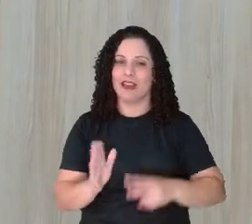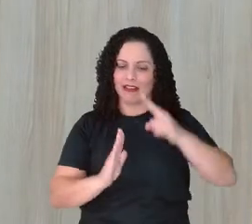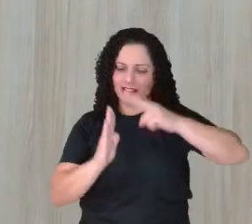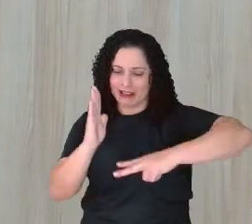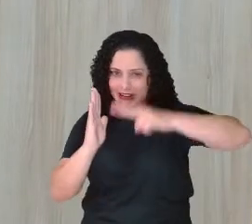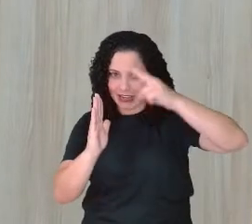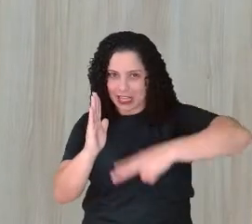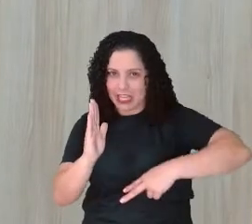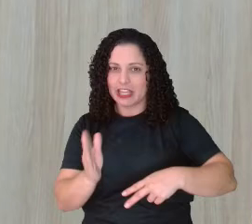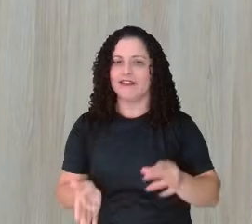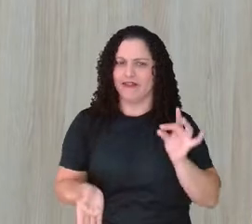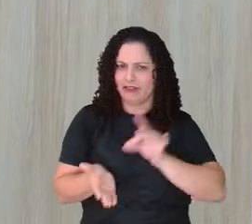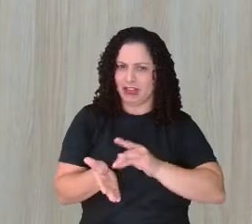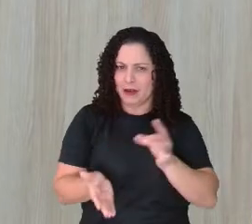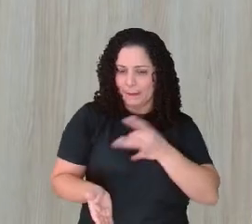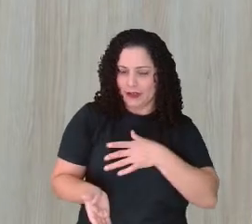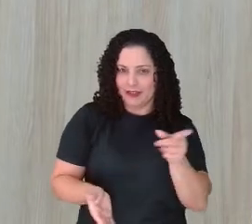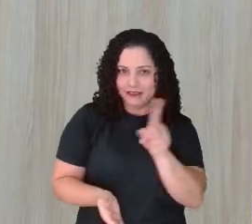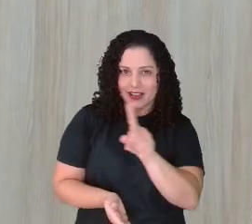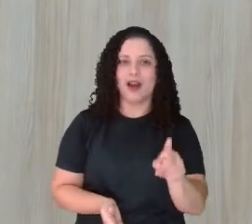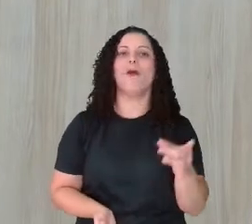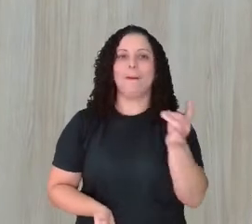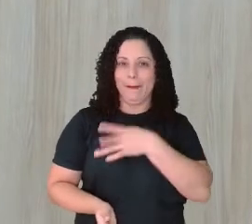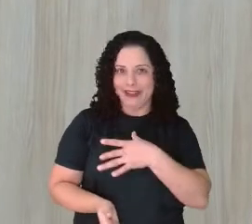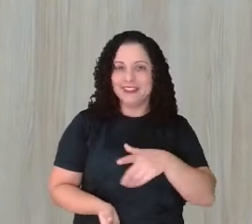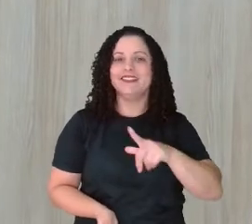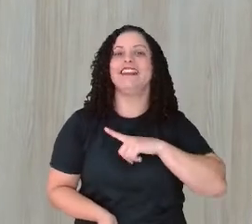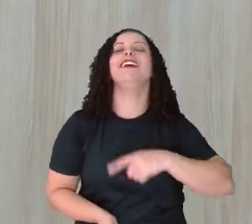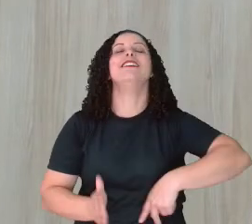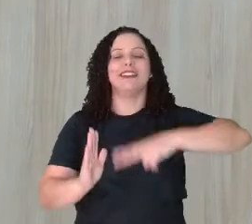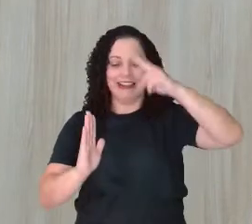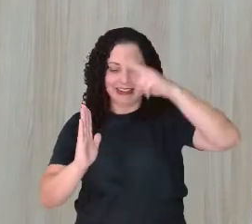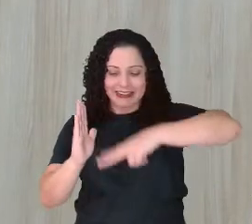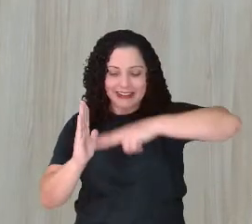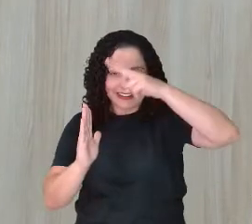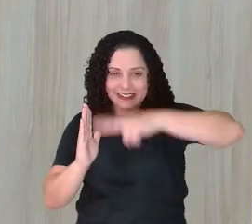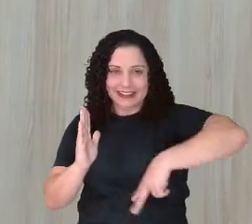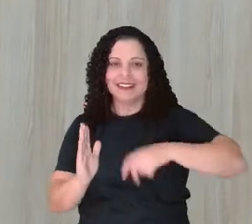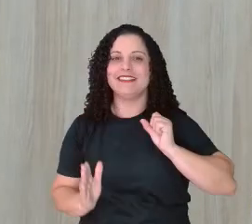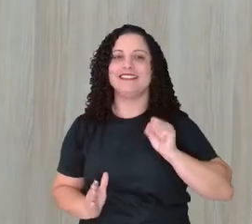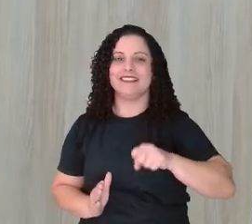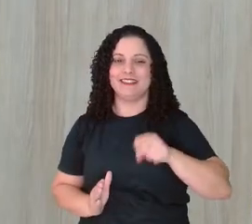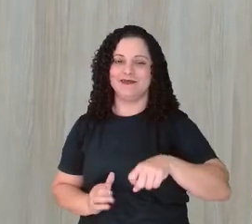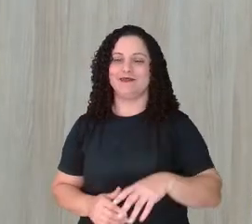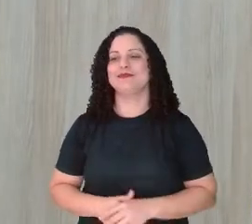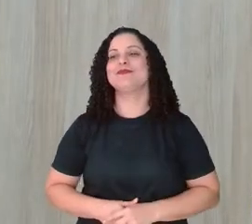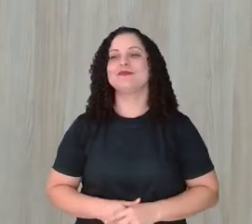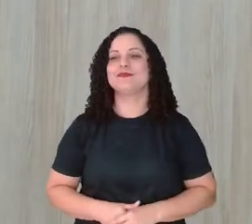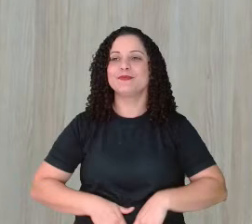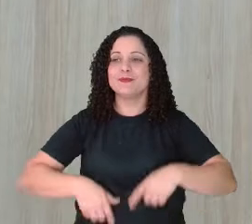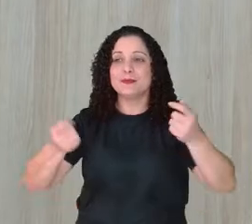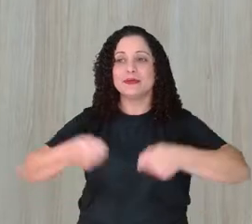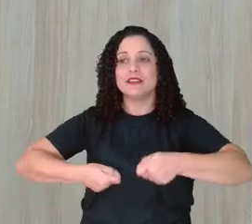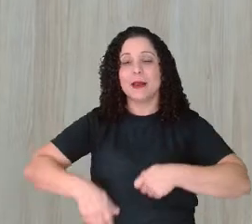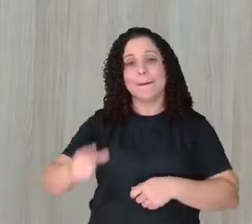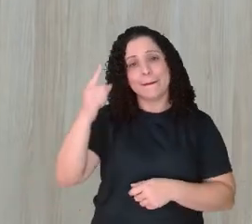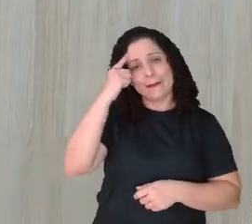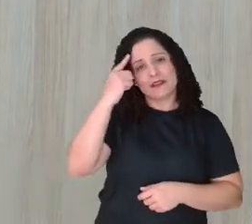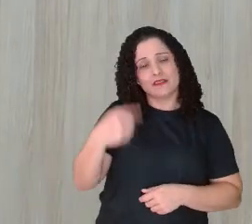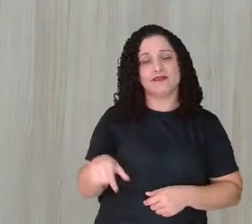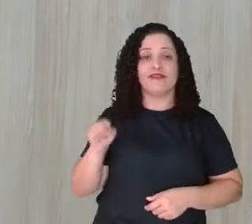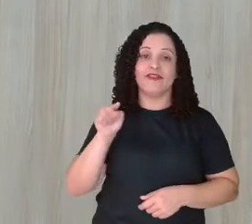mesmo, ler sem medo, com medo, vai ler. E aí a gente tem que pensar que você